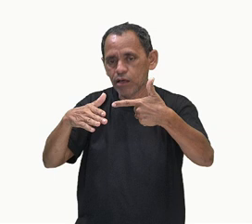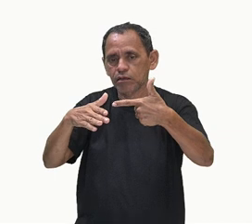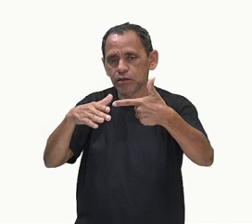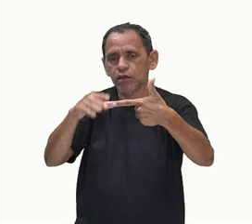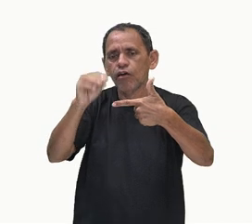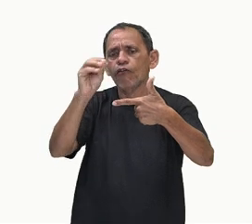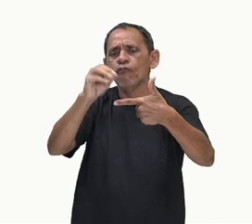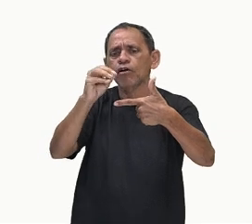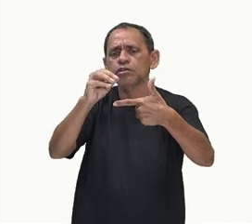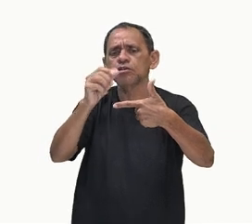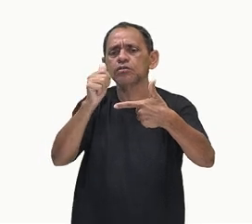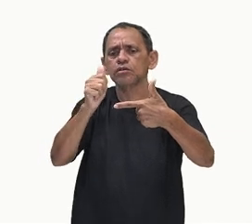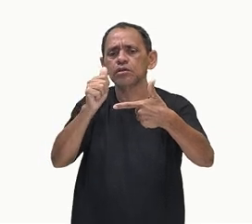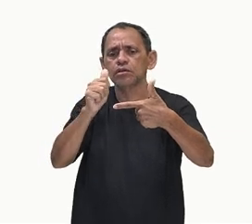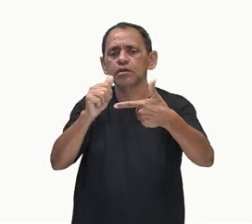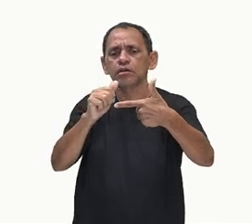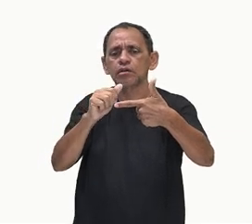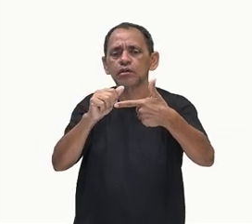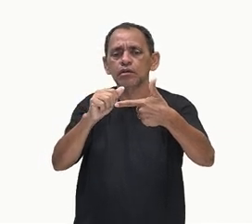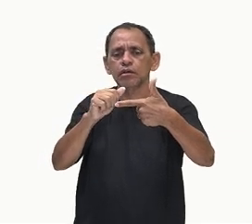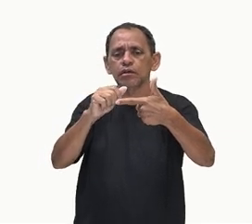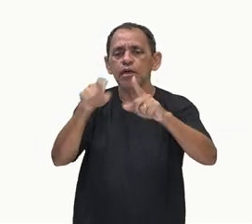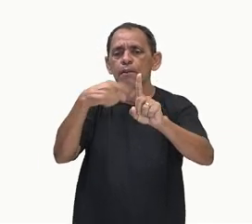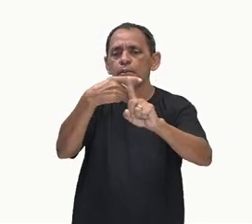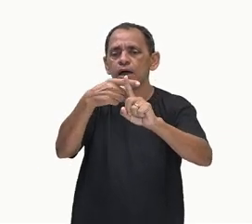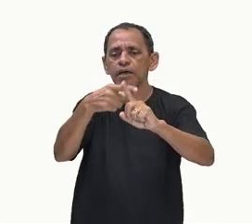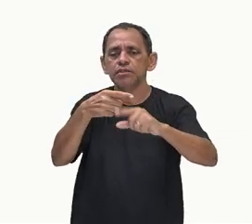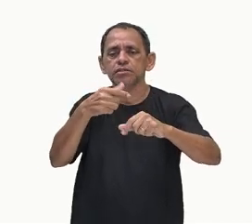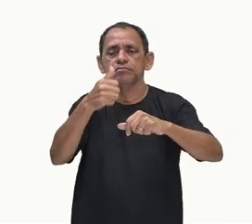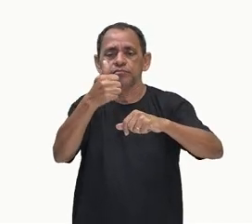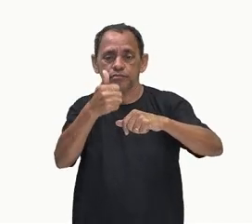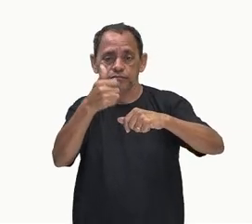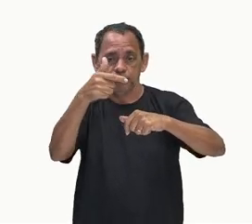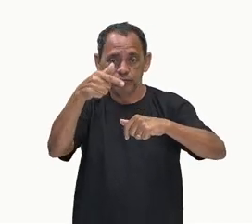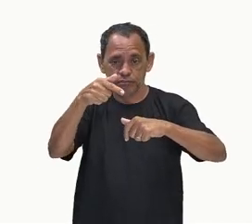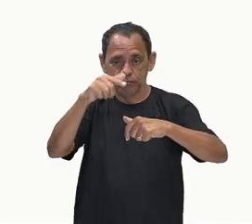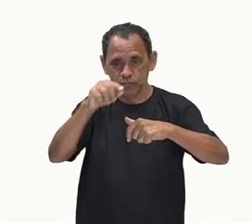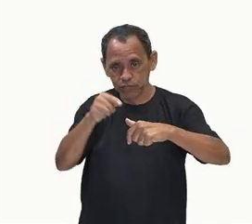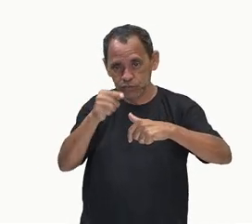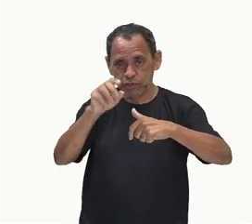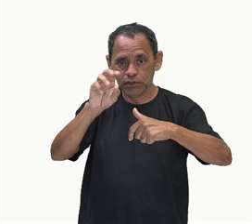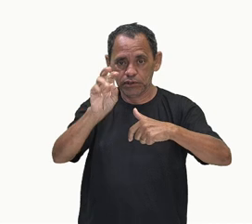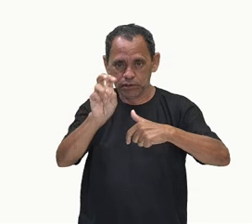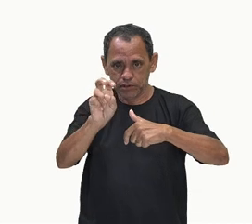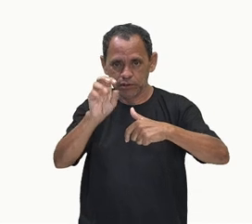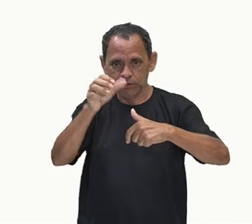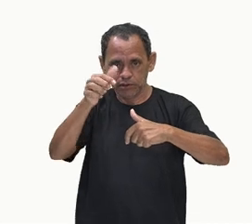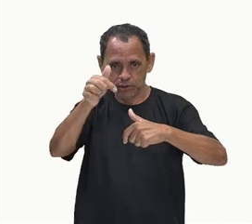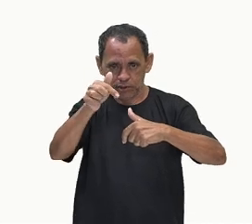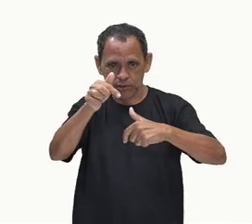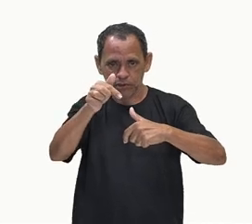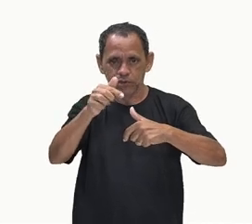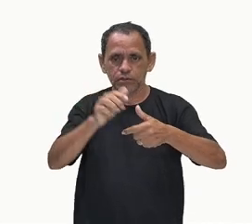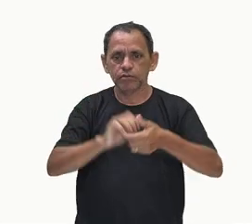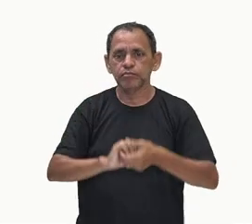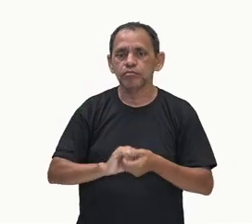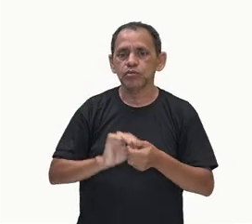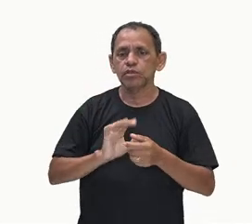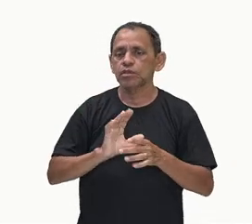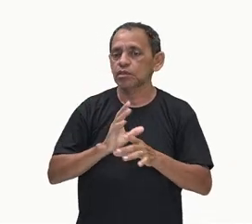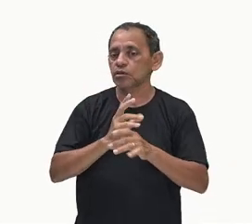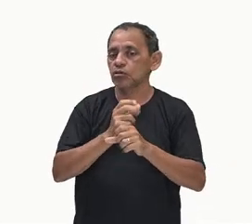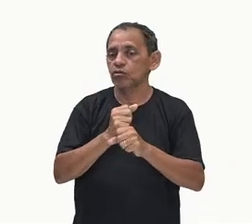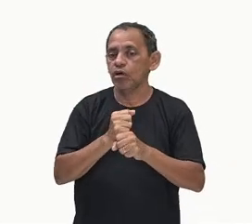que a gente acabou de encontrar + 17,57 então o valor do terreno a